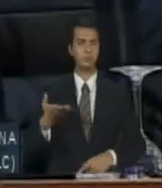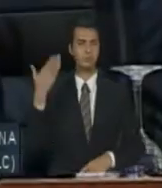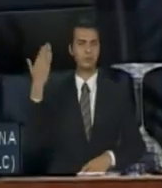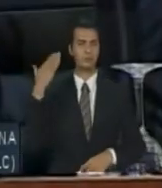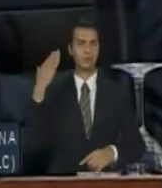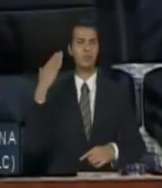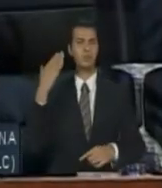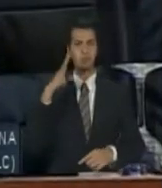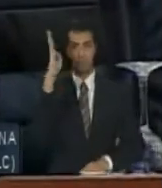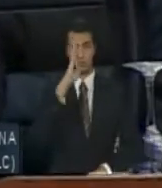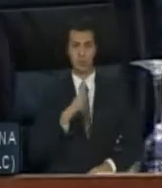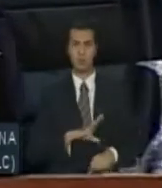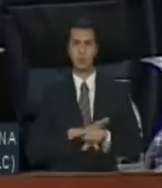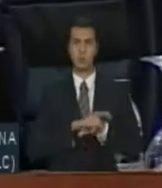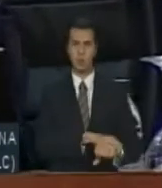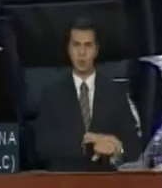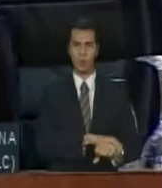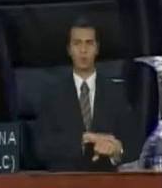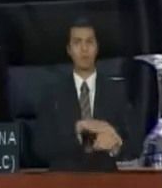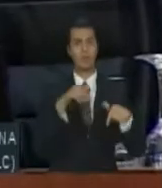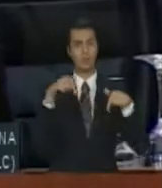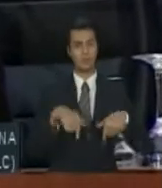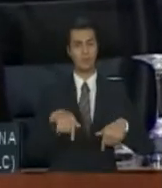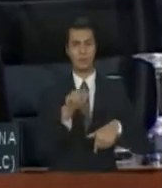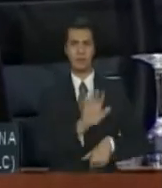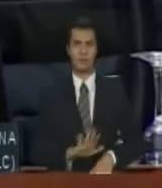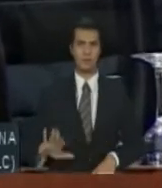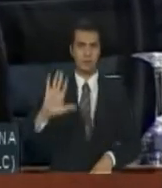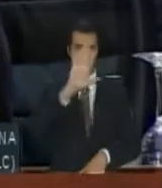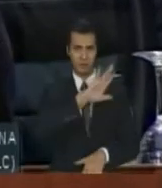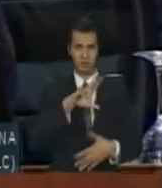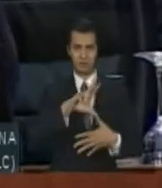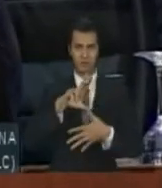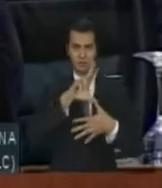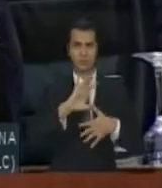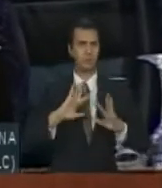colonização nessa região do mundo.